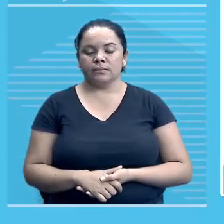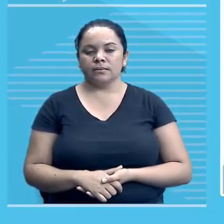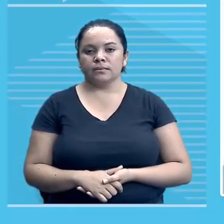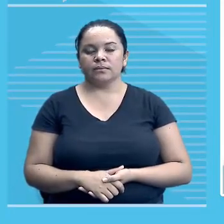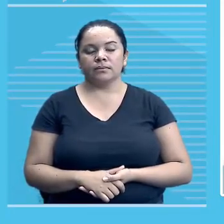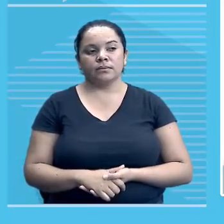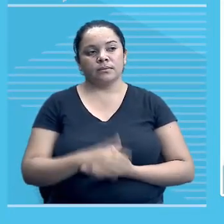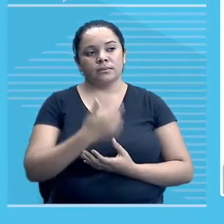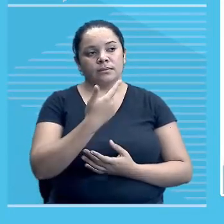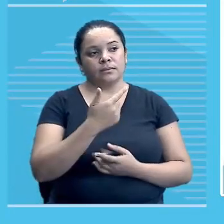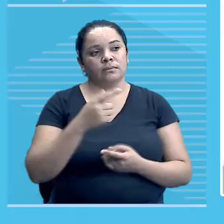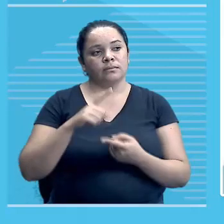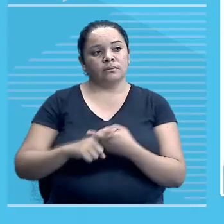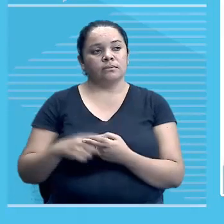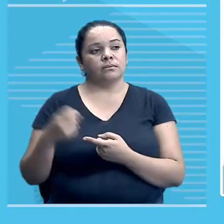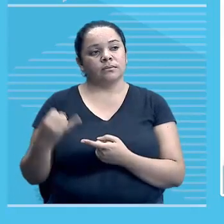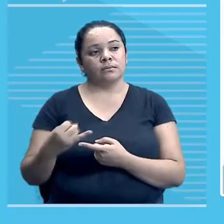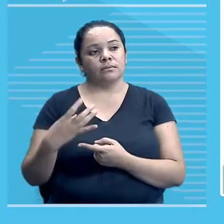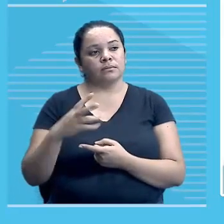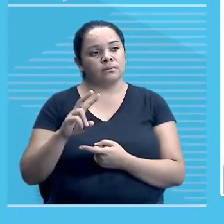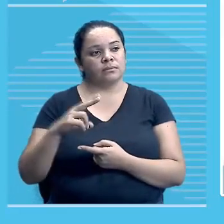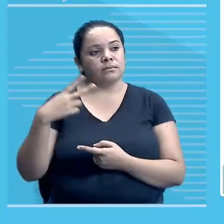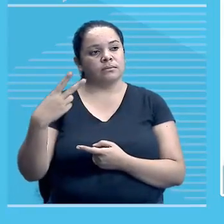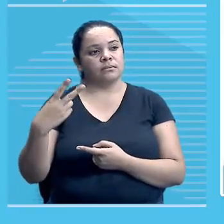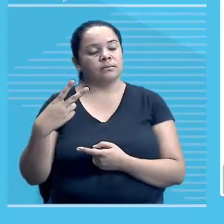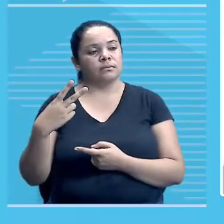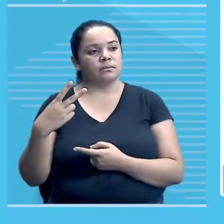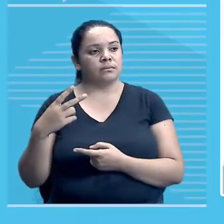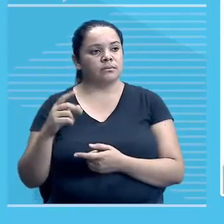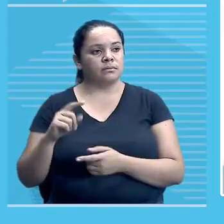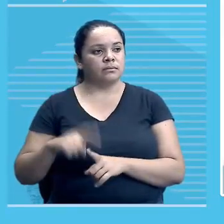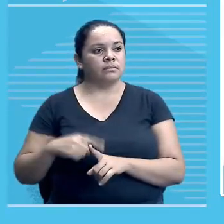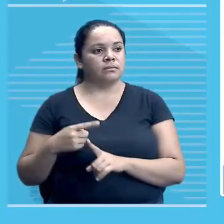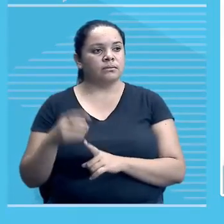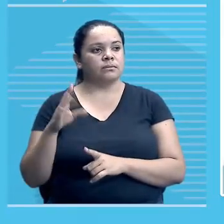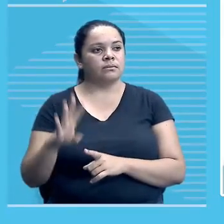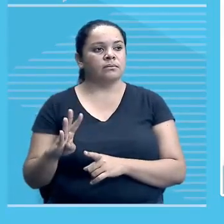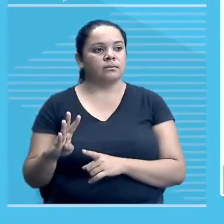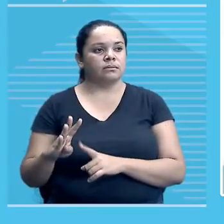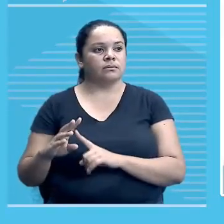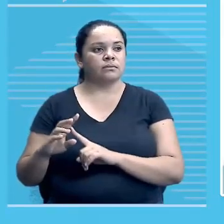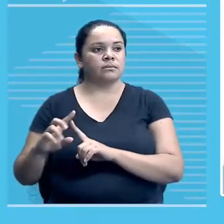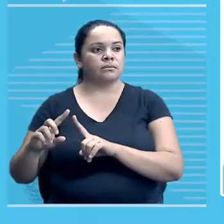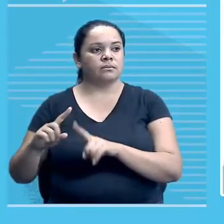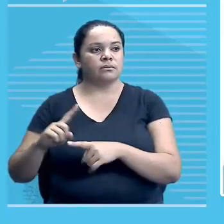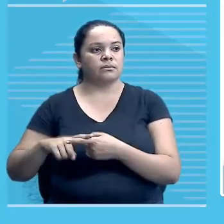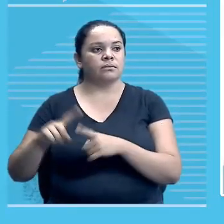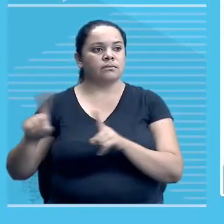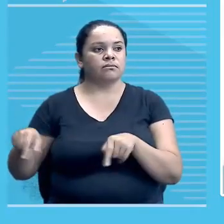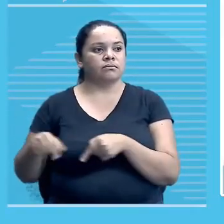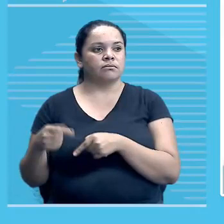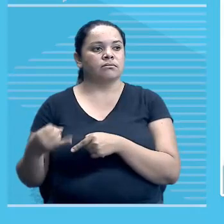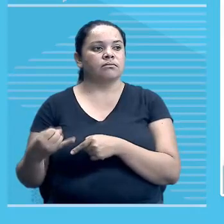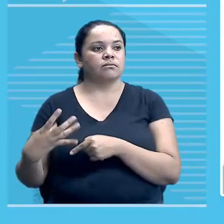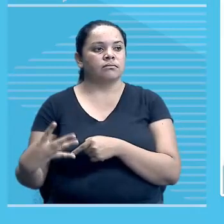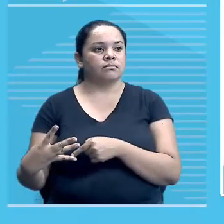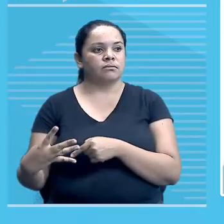mais b vezes menos 4 mais c igual a zero.